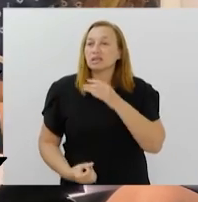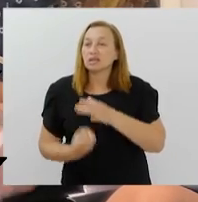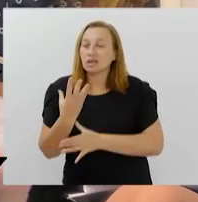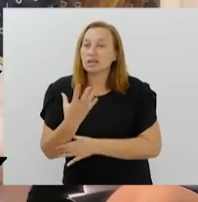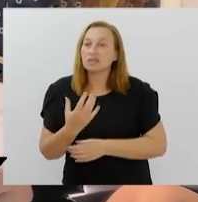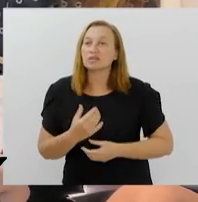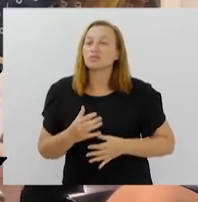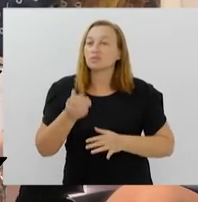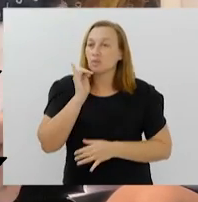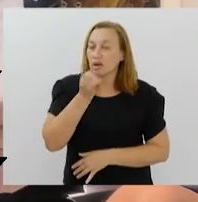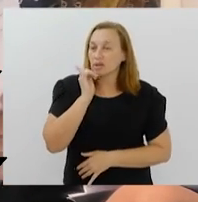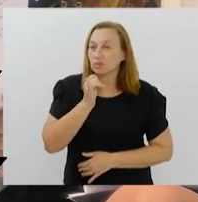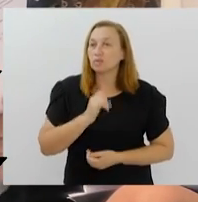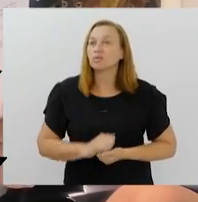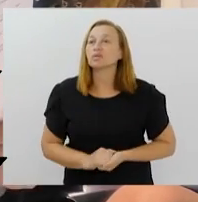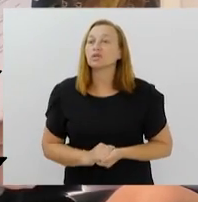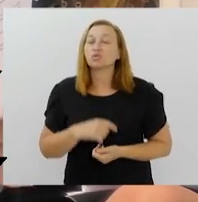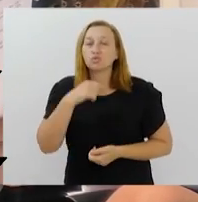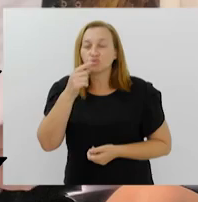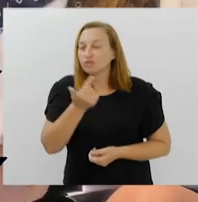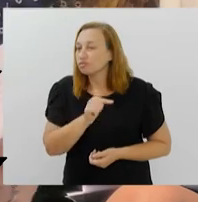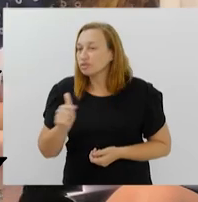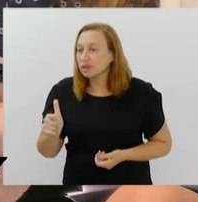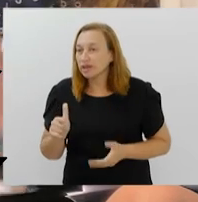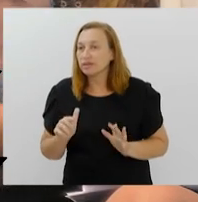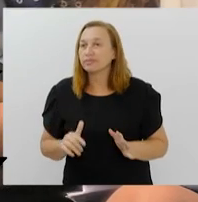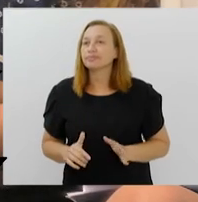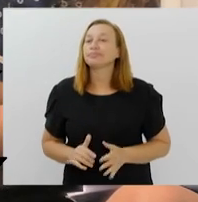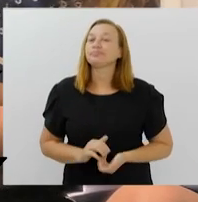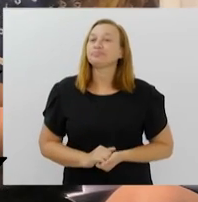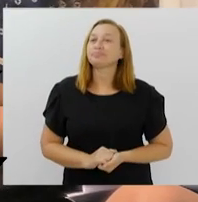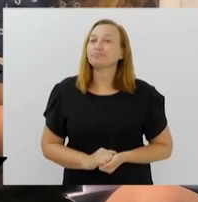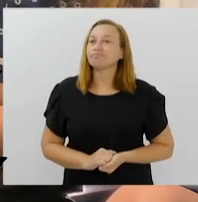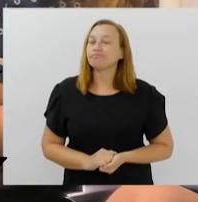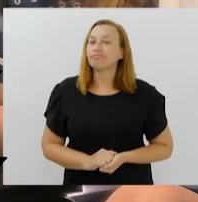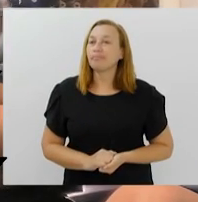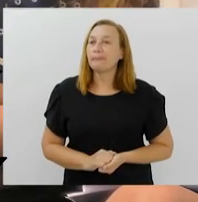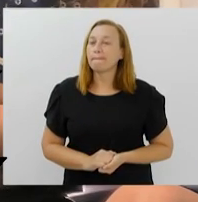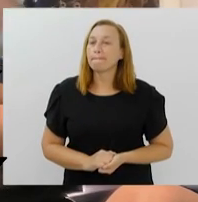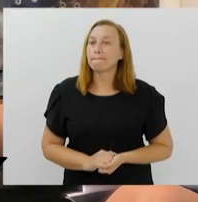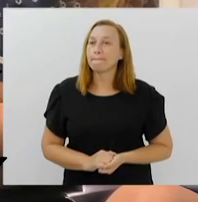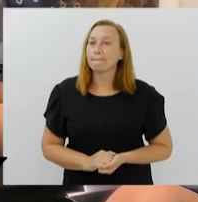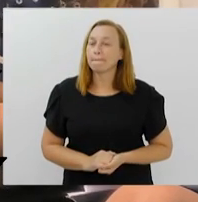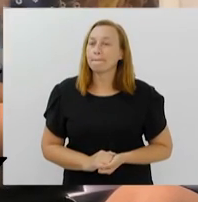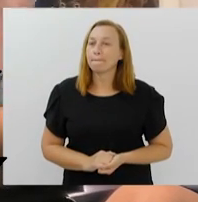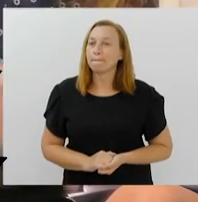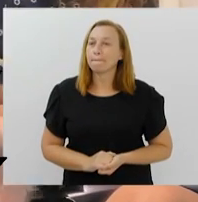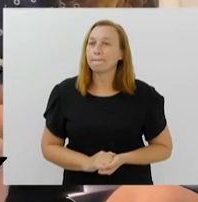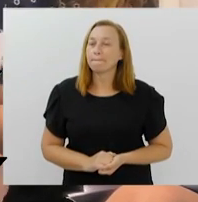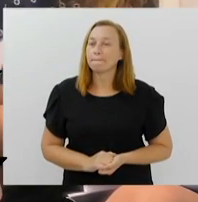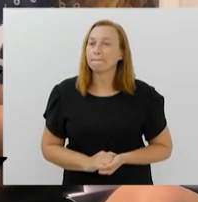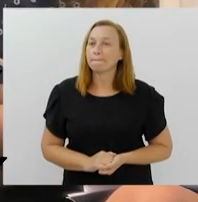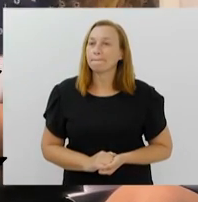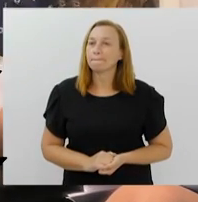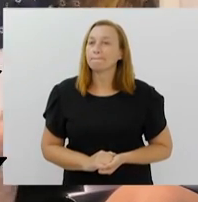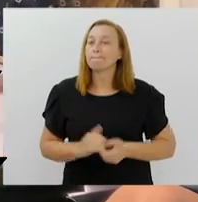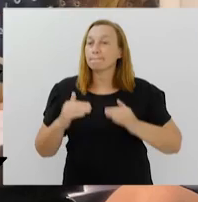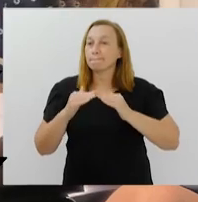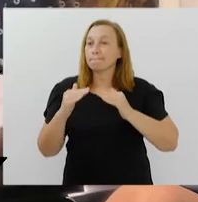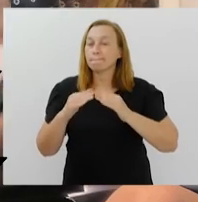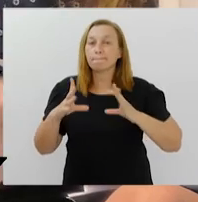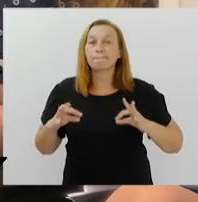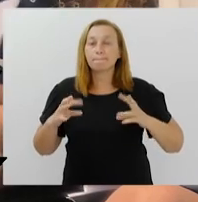pelo relator Sem dúvida nenhuma está eh para para aquilo que nós também